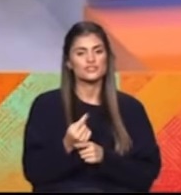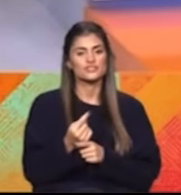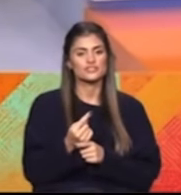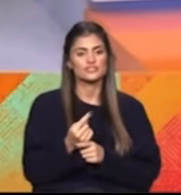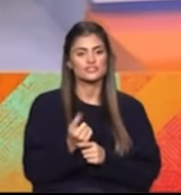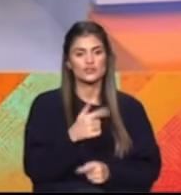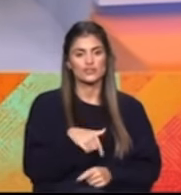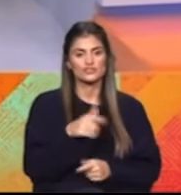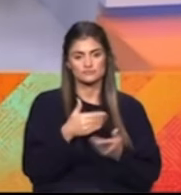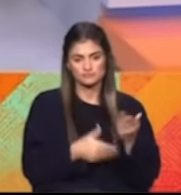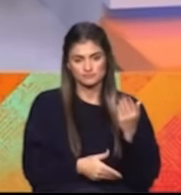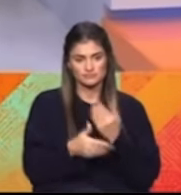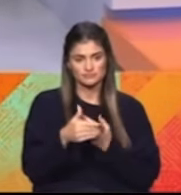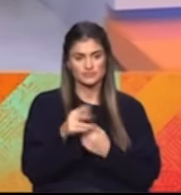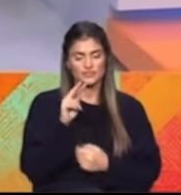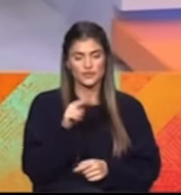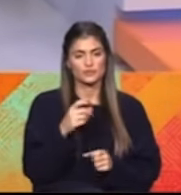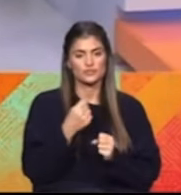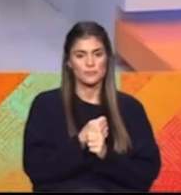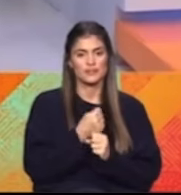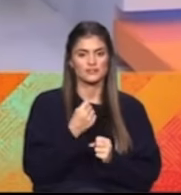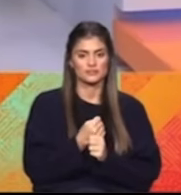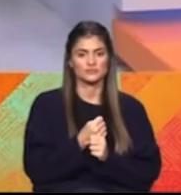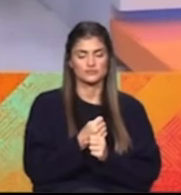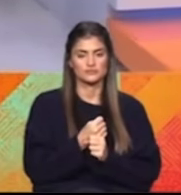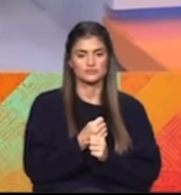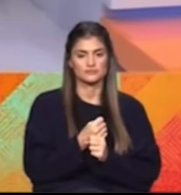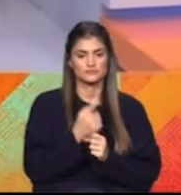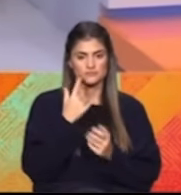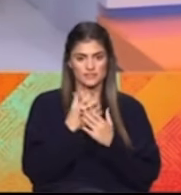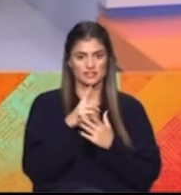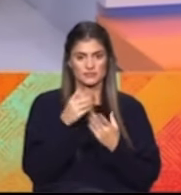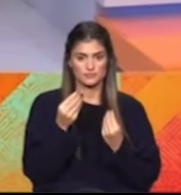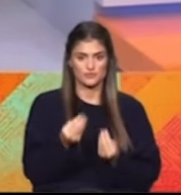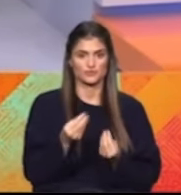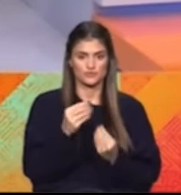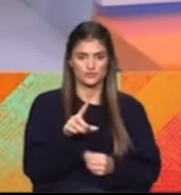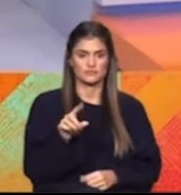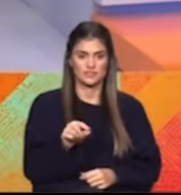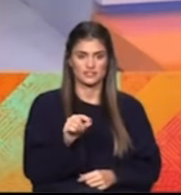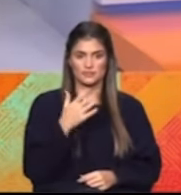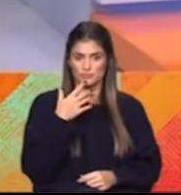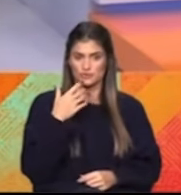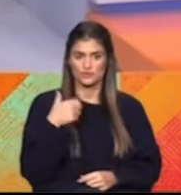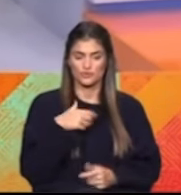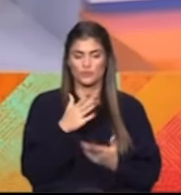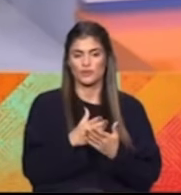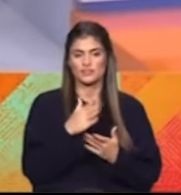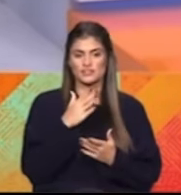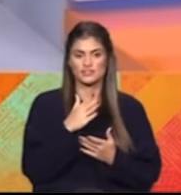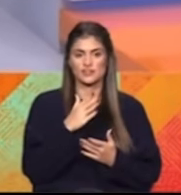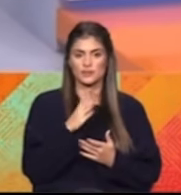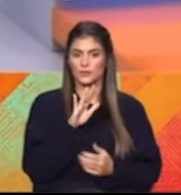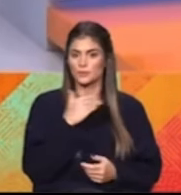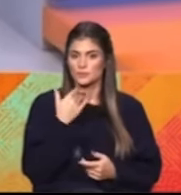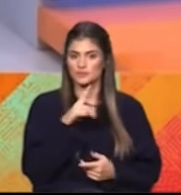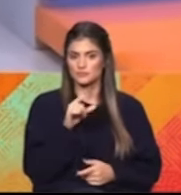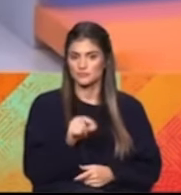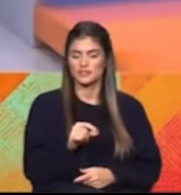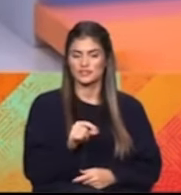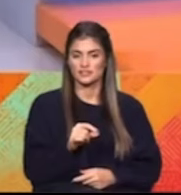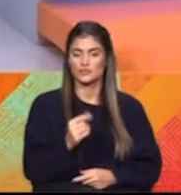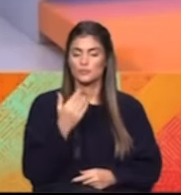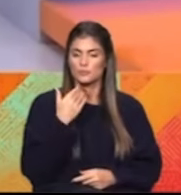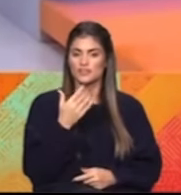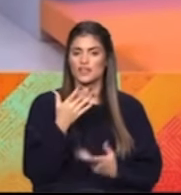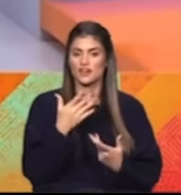estas recompensas e ver que o trabalho dele é reconhecido também é muito bom. Ficamos cheios de orgulho, claro. E não é só talento, é mérito também e muito trabalho. Pedi-lhe agora